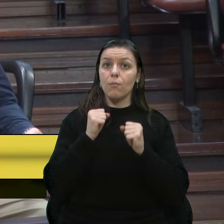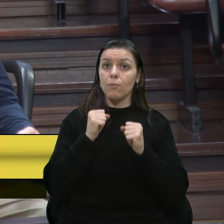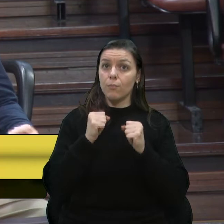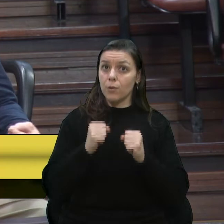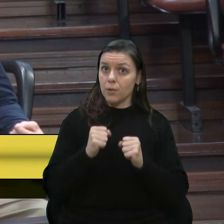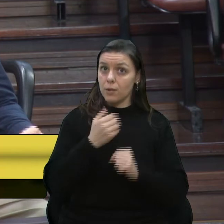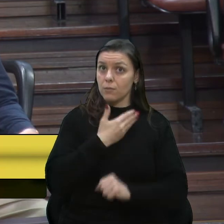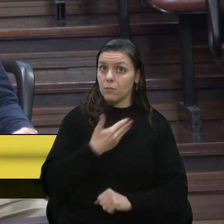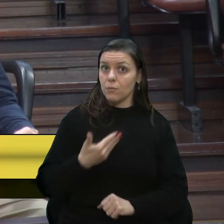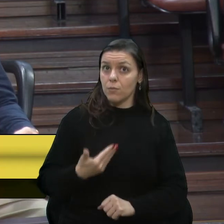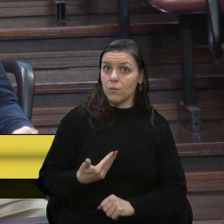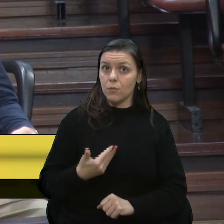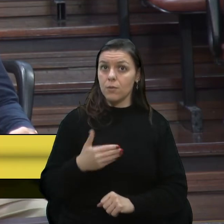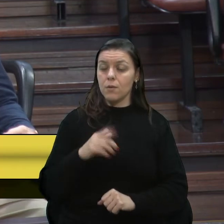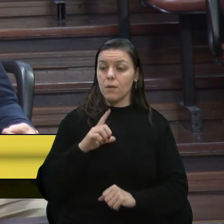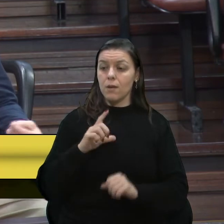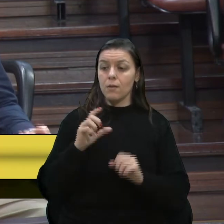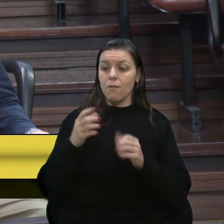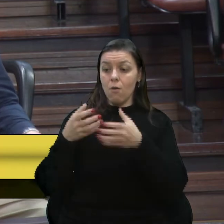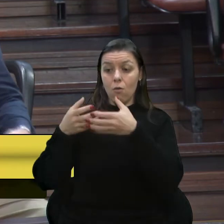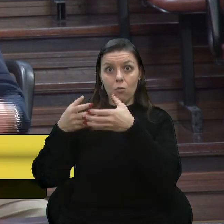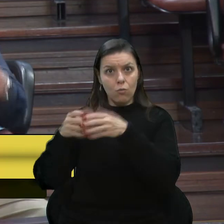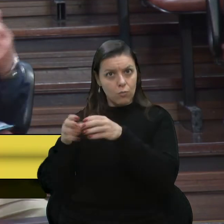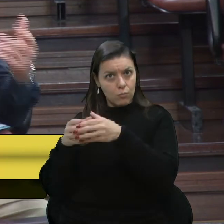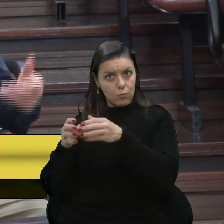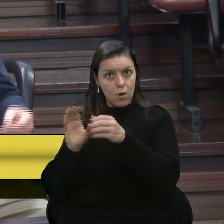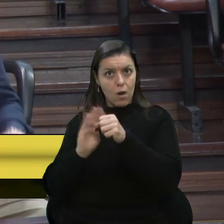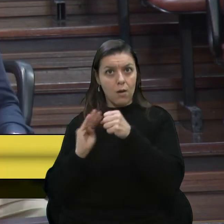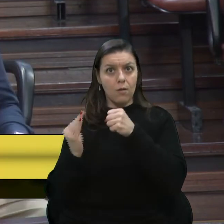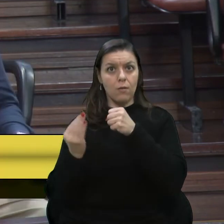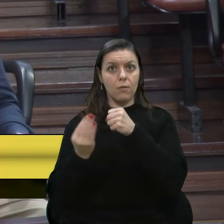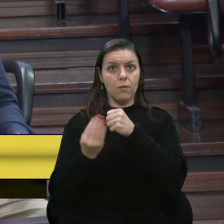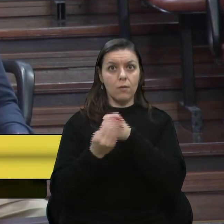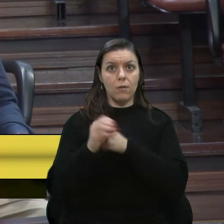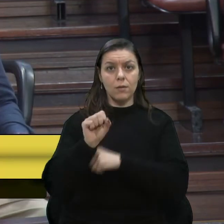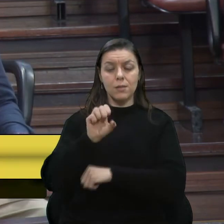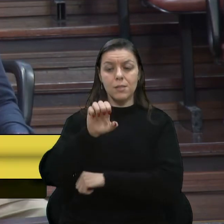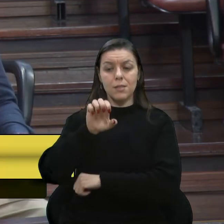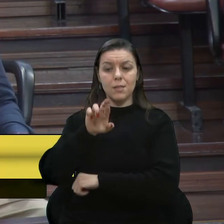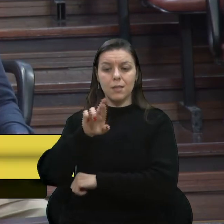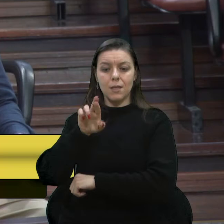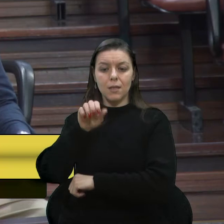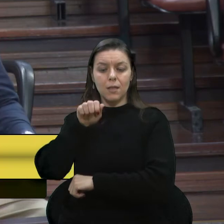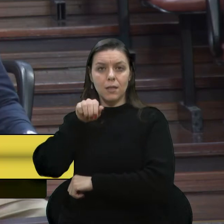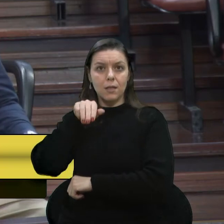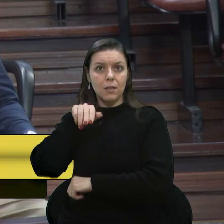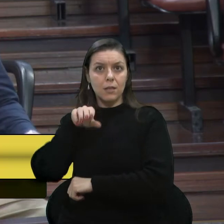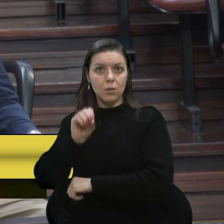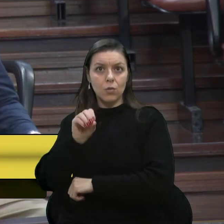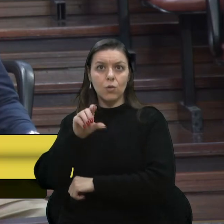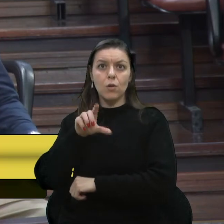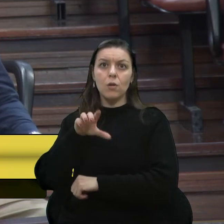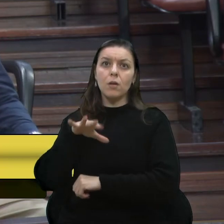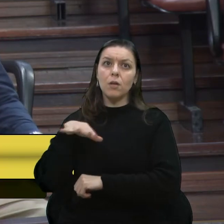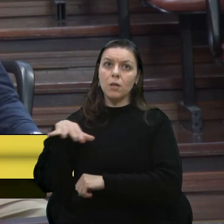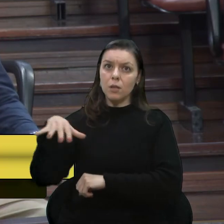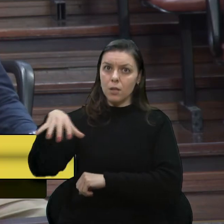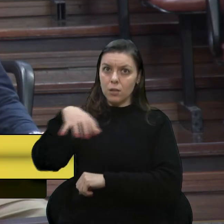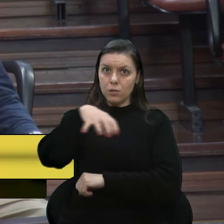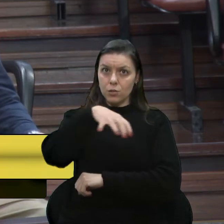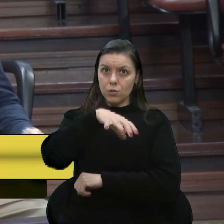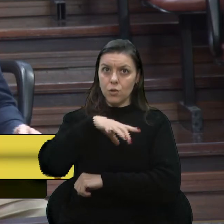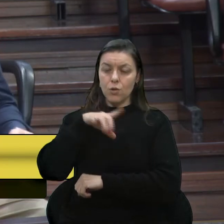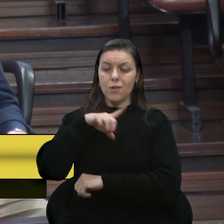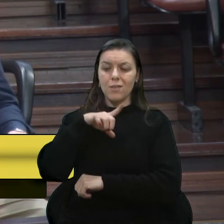o centro de convivência do bairro Serrano e entornos, porque tenho certeza que a sociedade